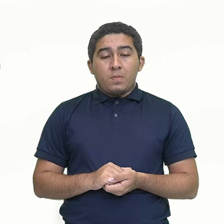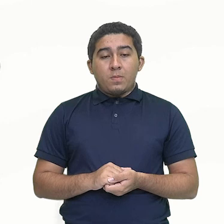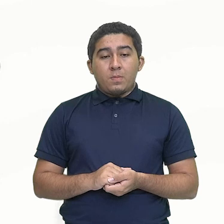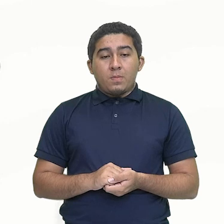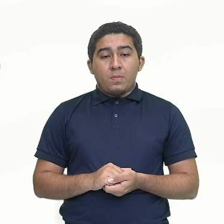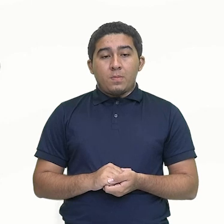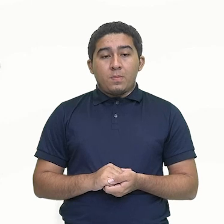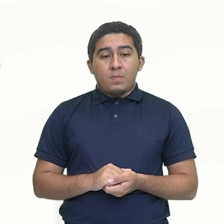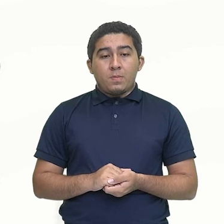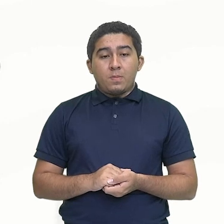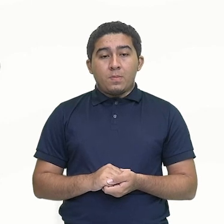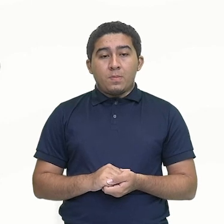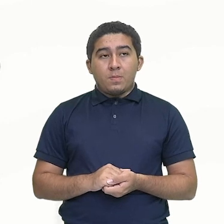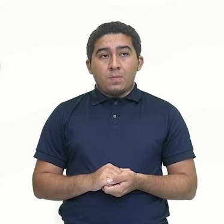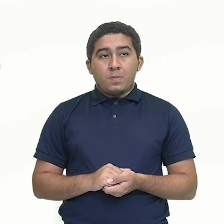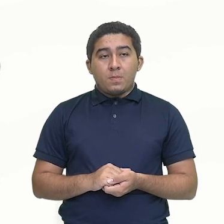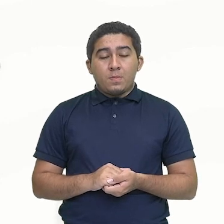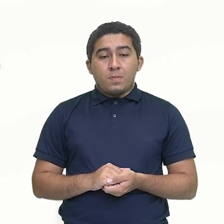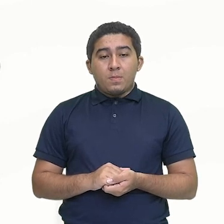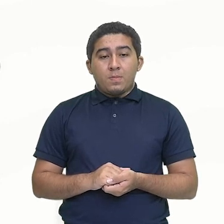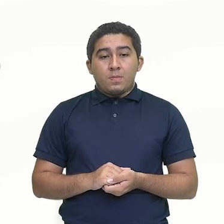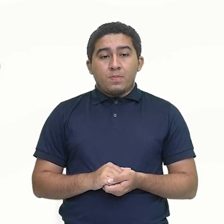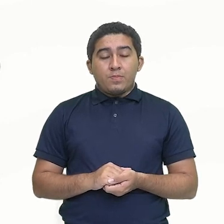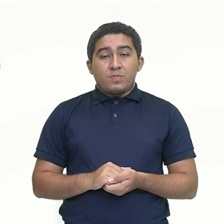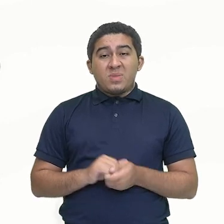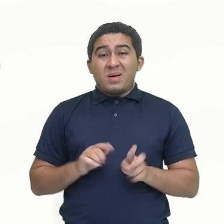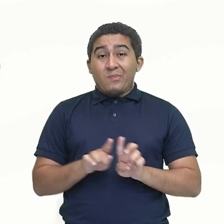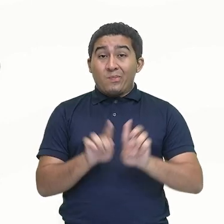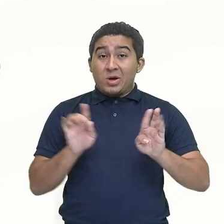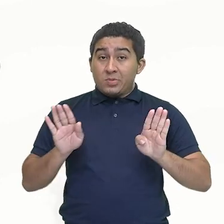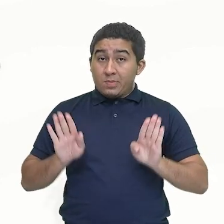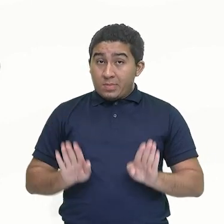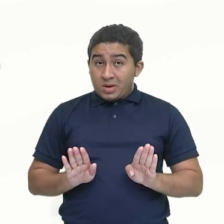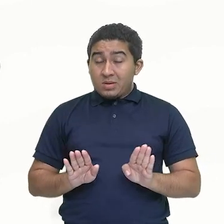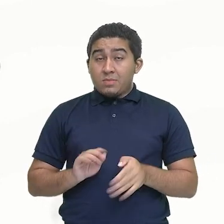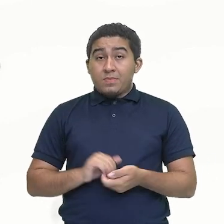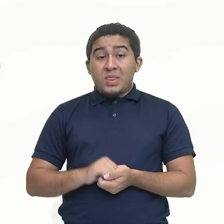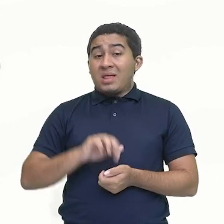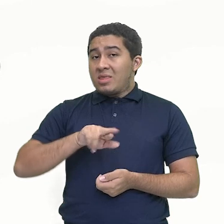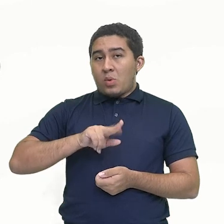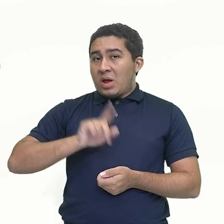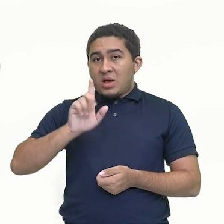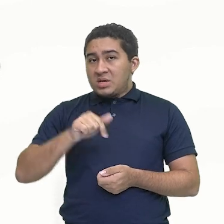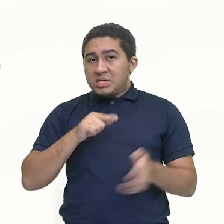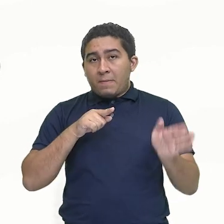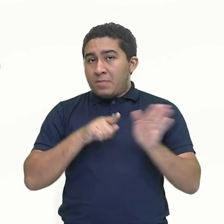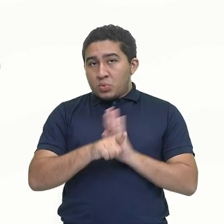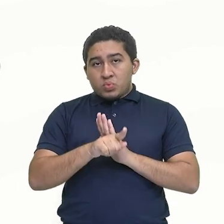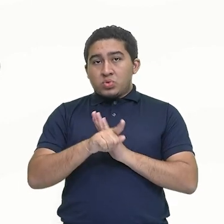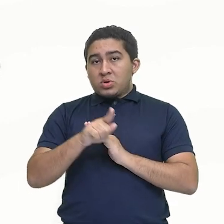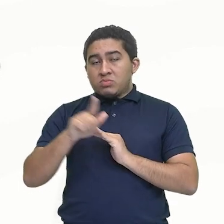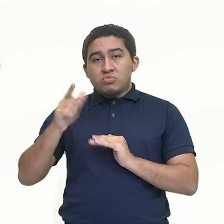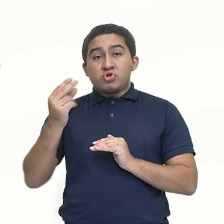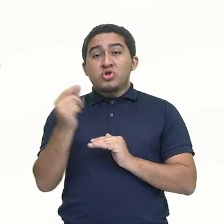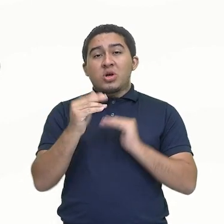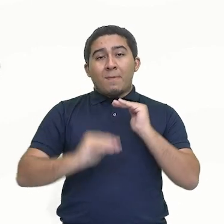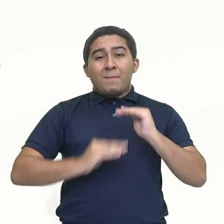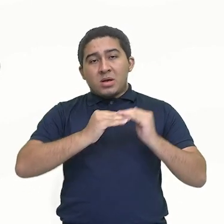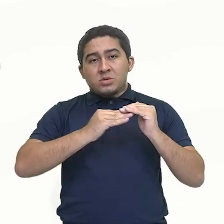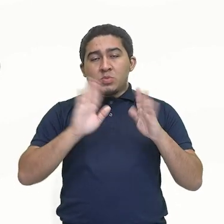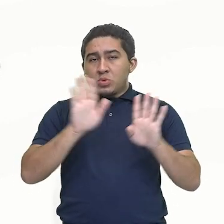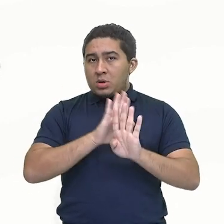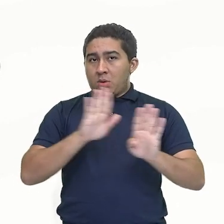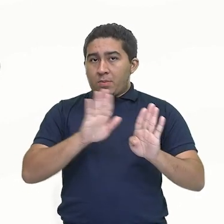Lucro máximo, tá? Só que ele não está perguntando, não está pedindo o lucro máximo. O que ele está